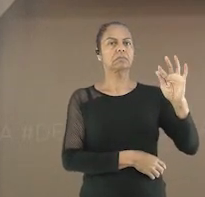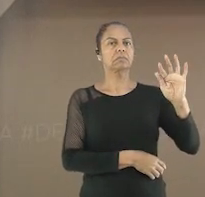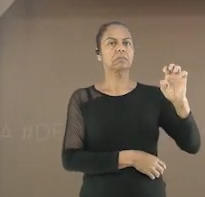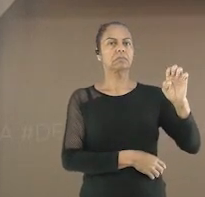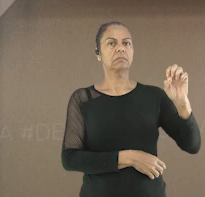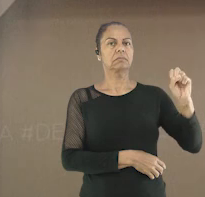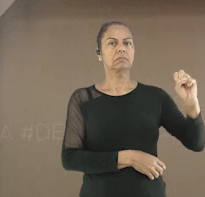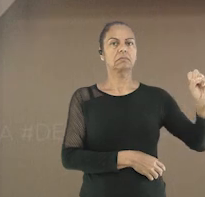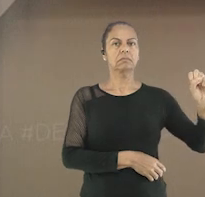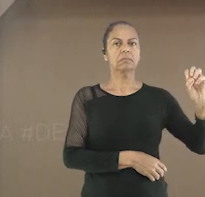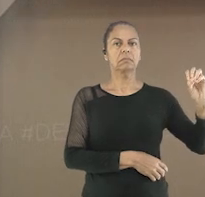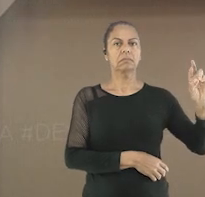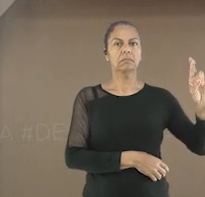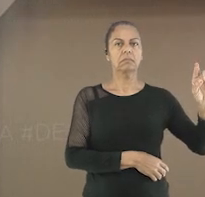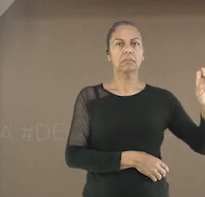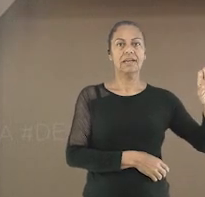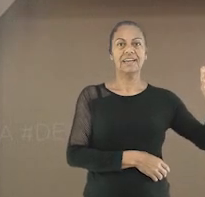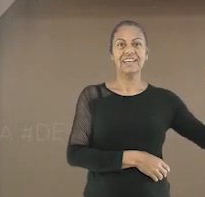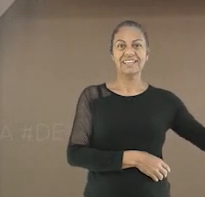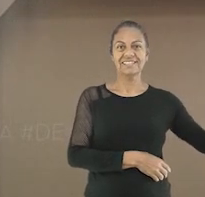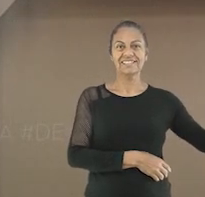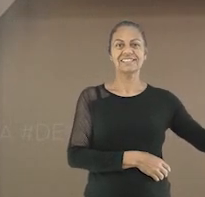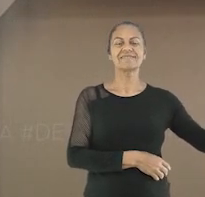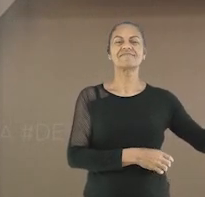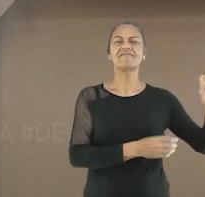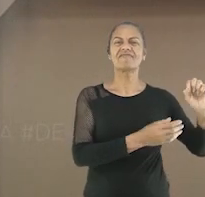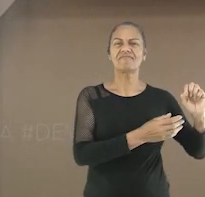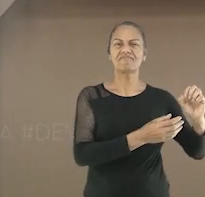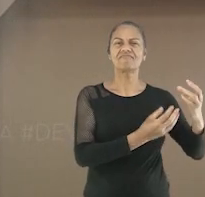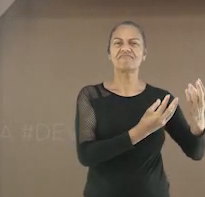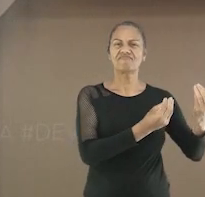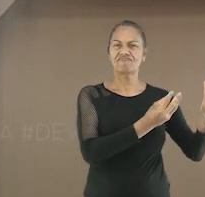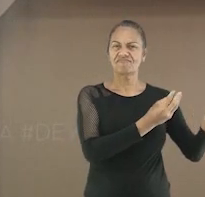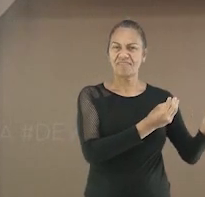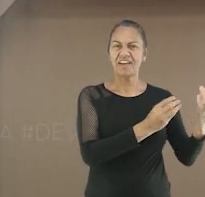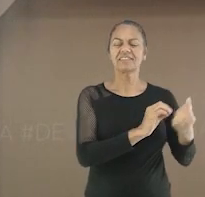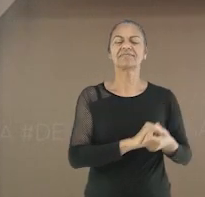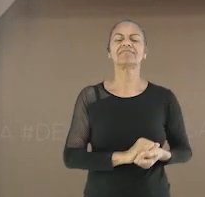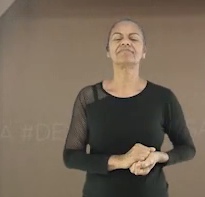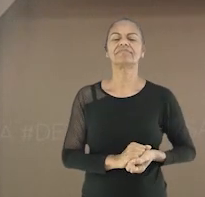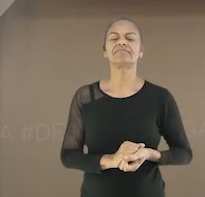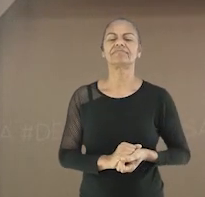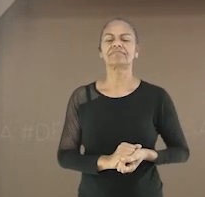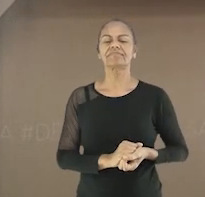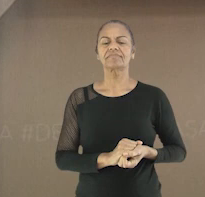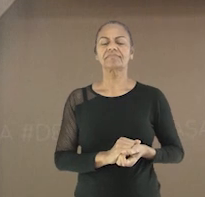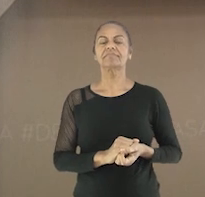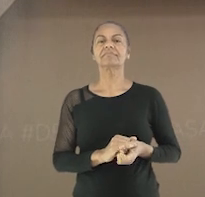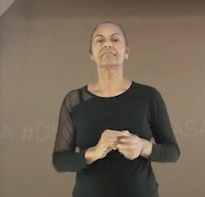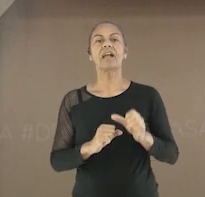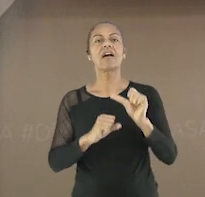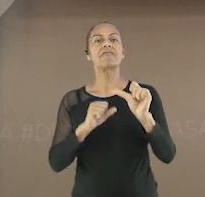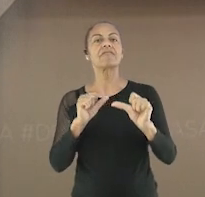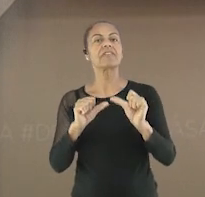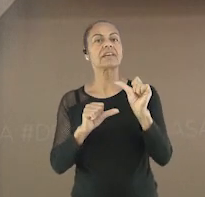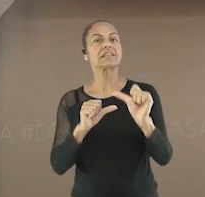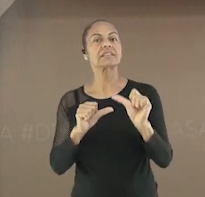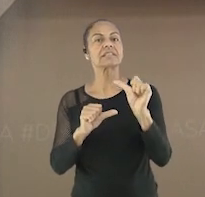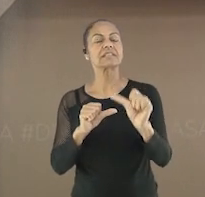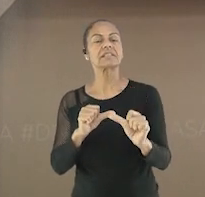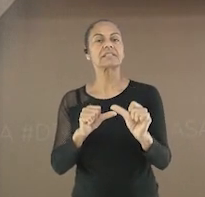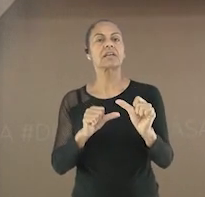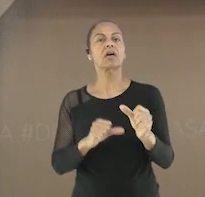quando é uma coisa só, bicicleta, é quando são várias, plural, bicicletas.